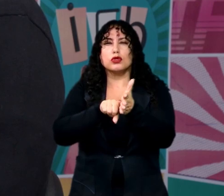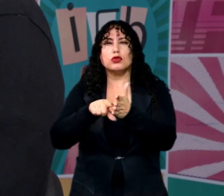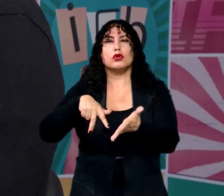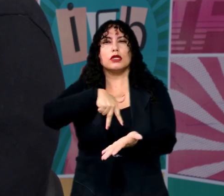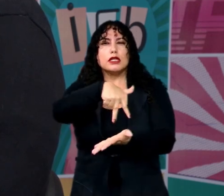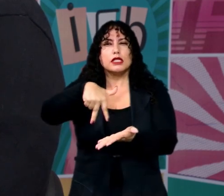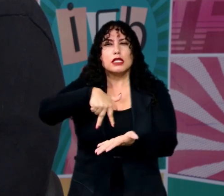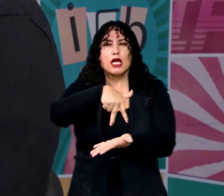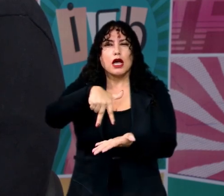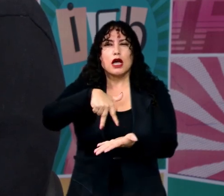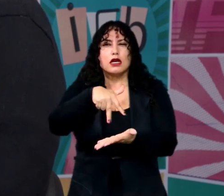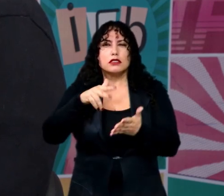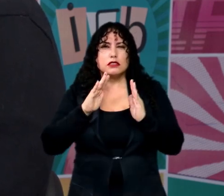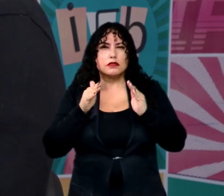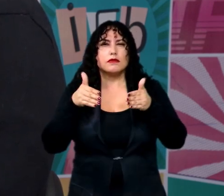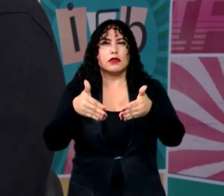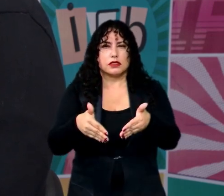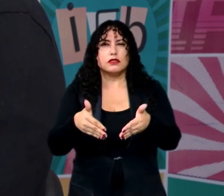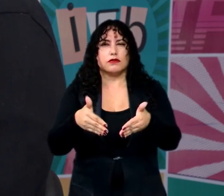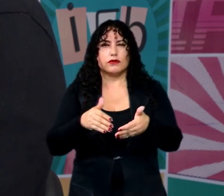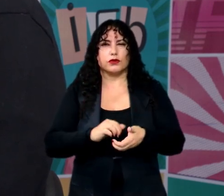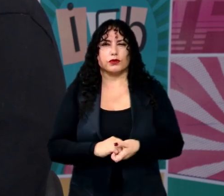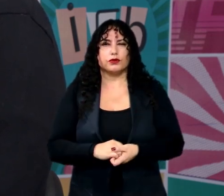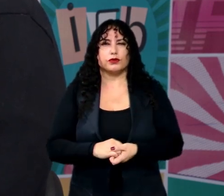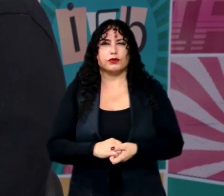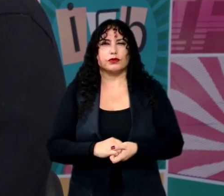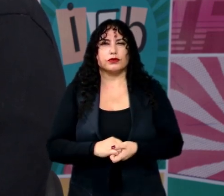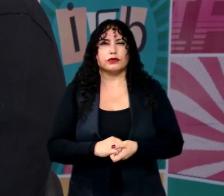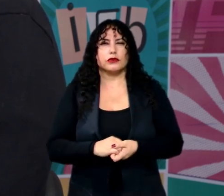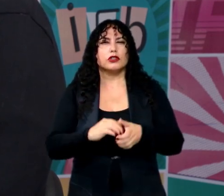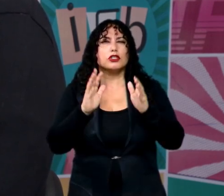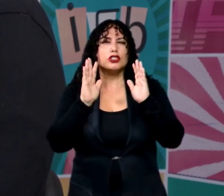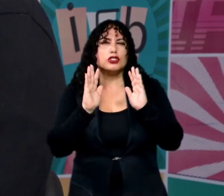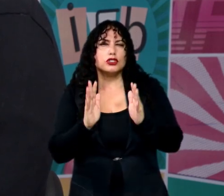Nossa, um grupo no Brasil, específico, né? que tem já,